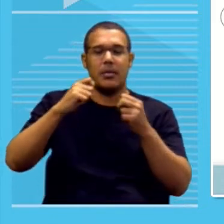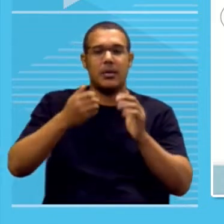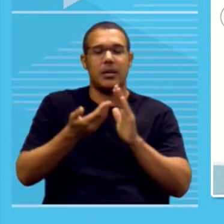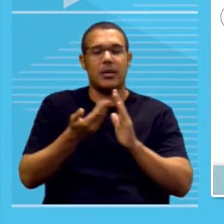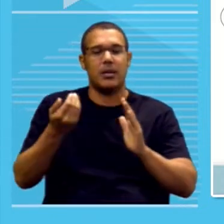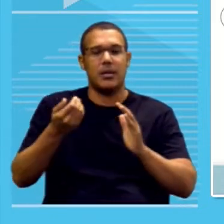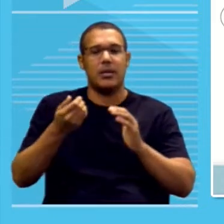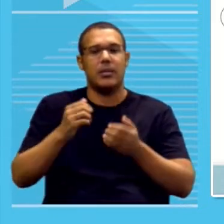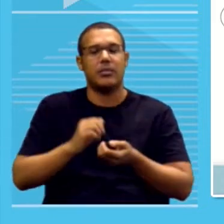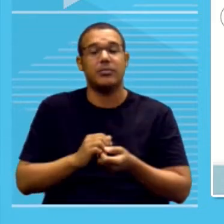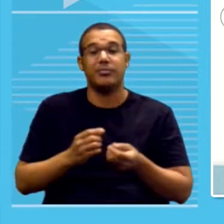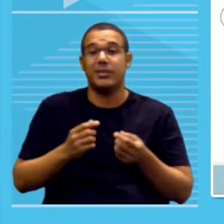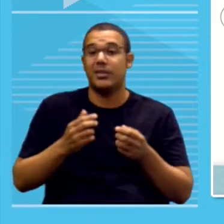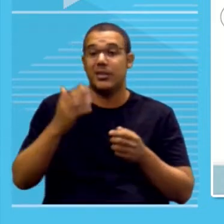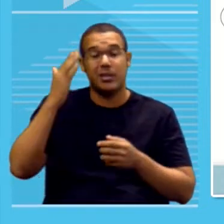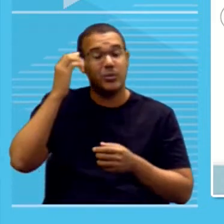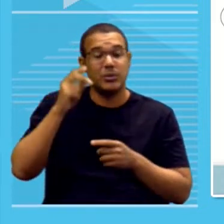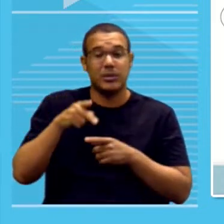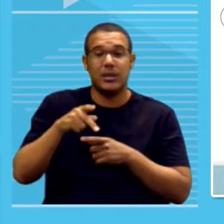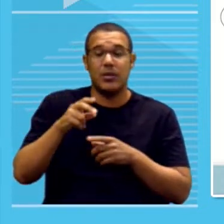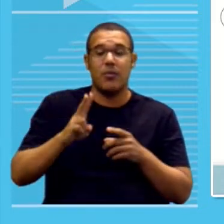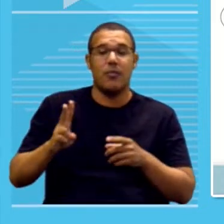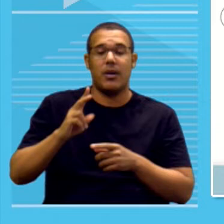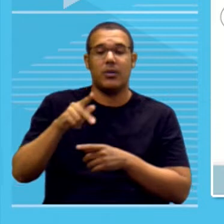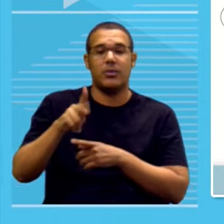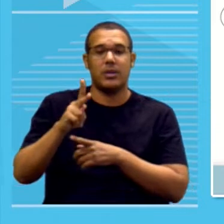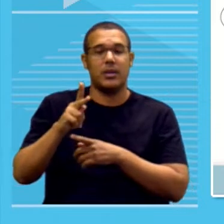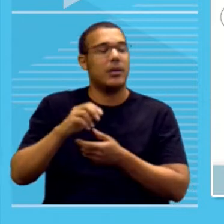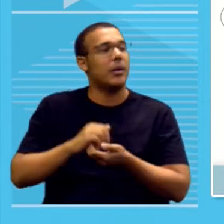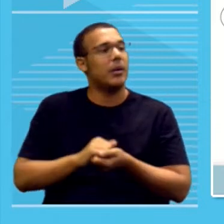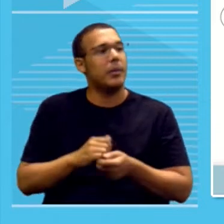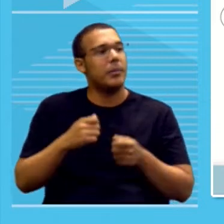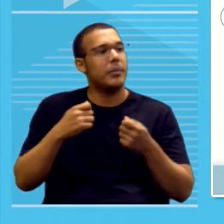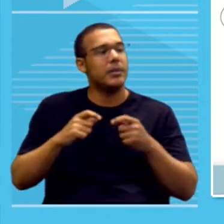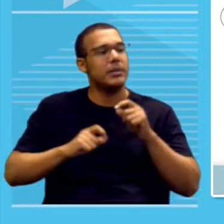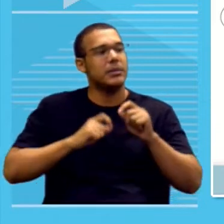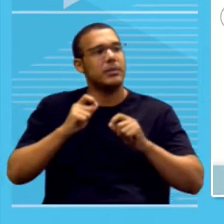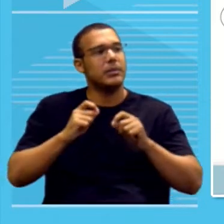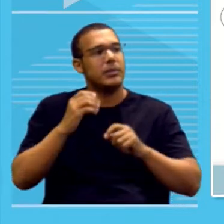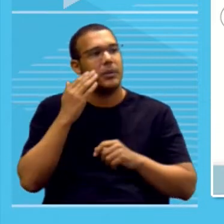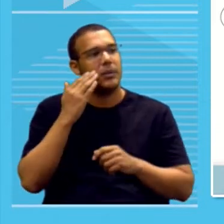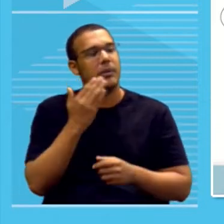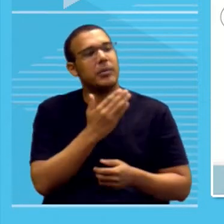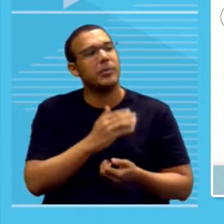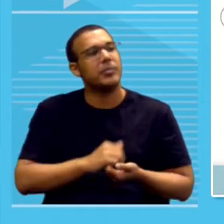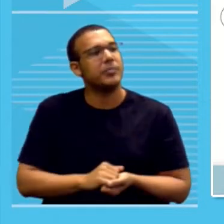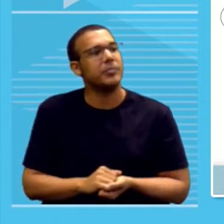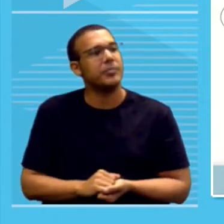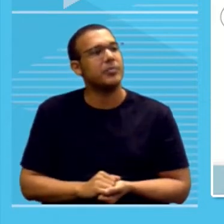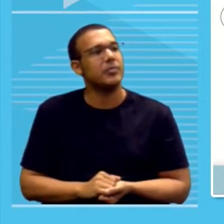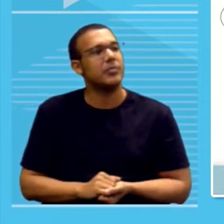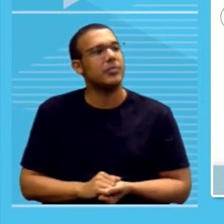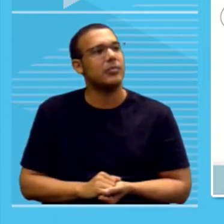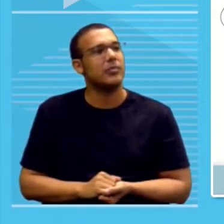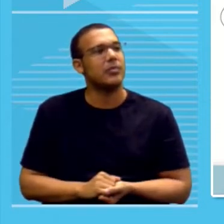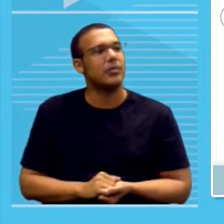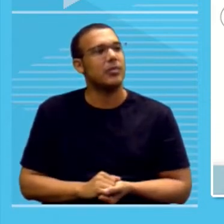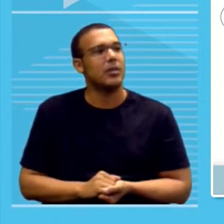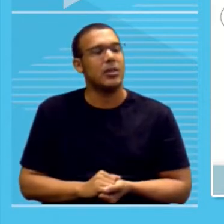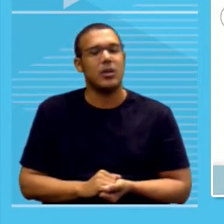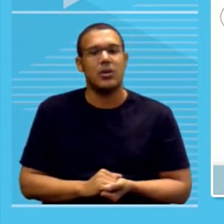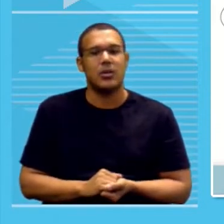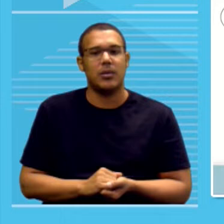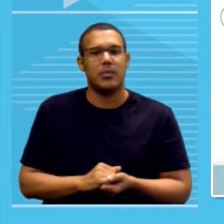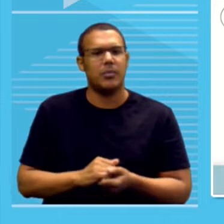lá dentro Eu não sei quanto que é o valor do carro nós vamos elevar ambos os membros ao